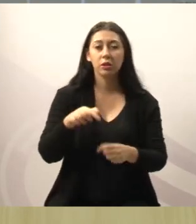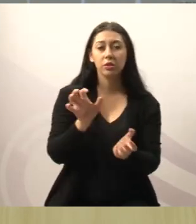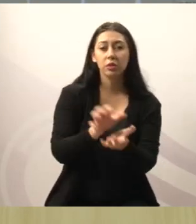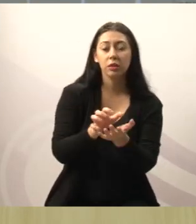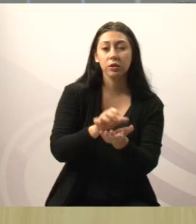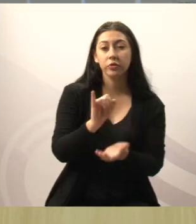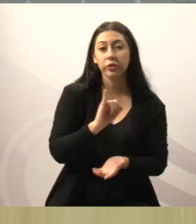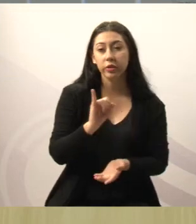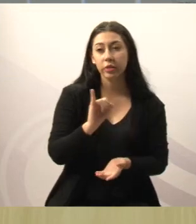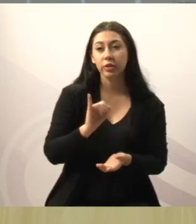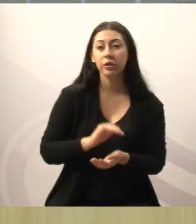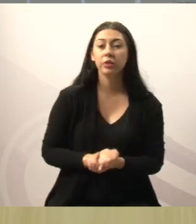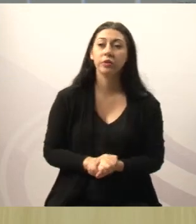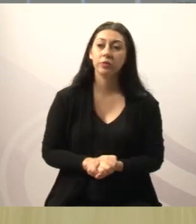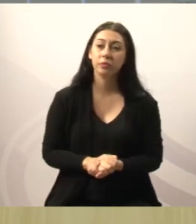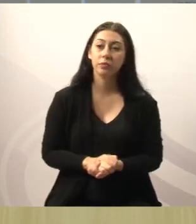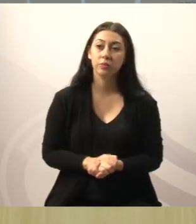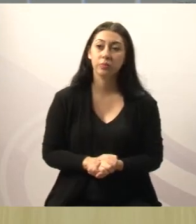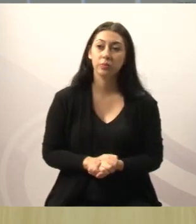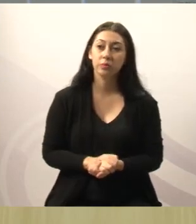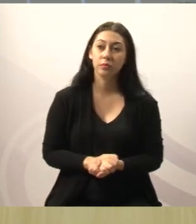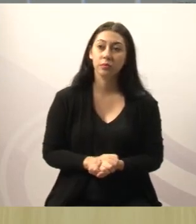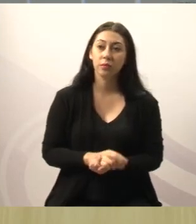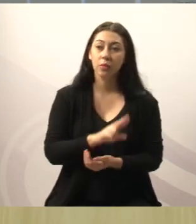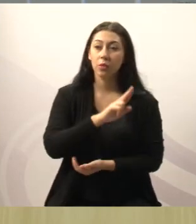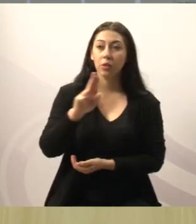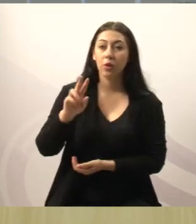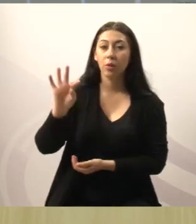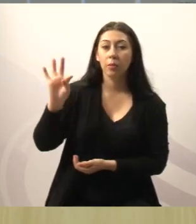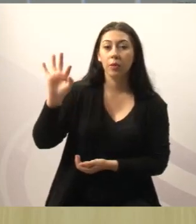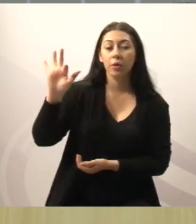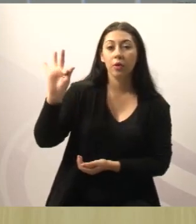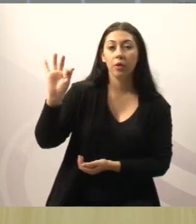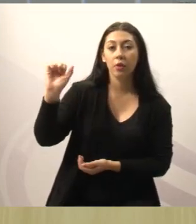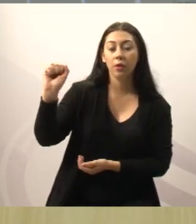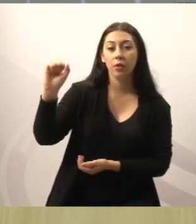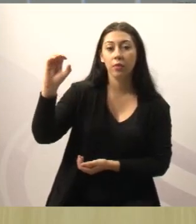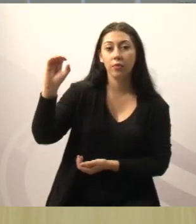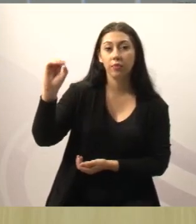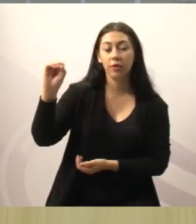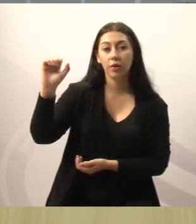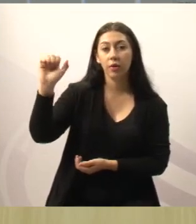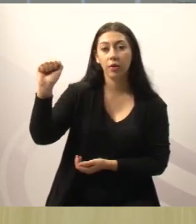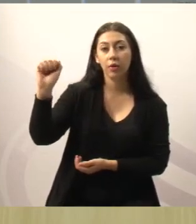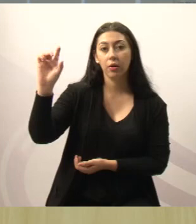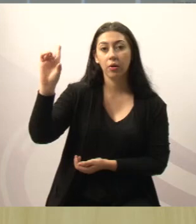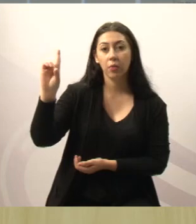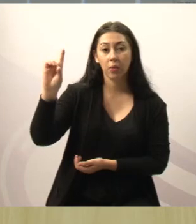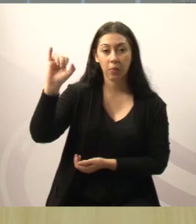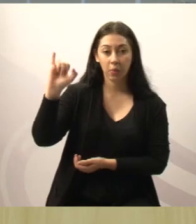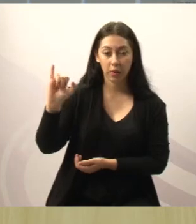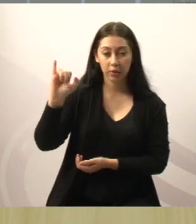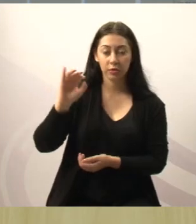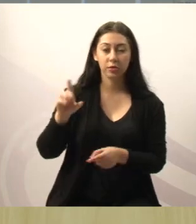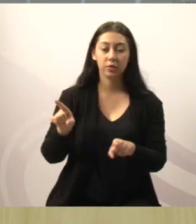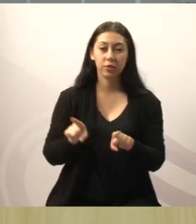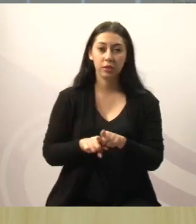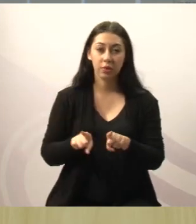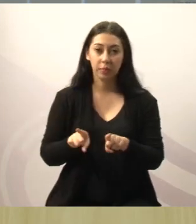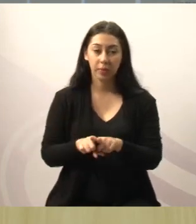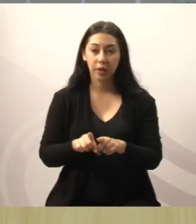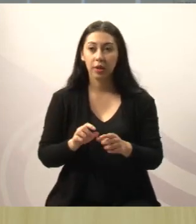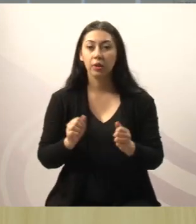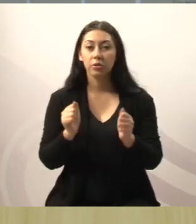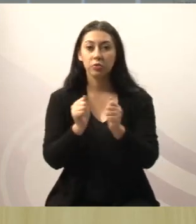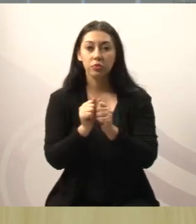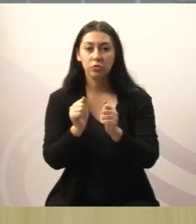na pessoa do senhor Fawad Sayad Abdul Dayer, e a Associação